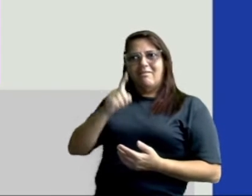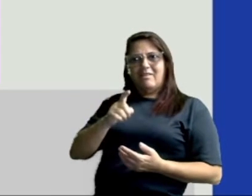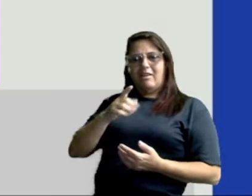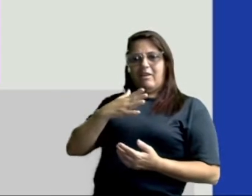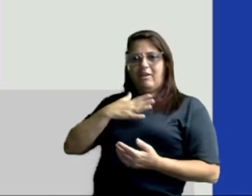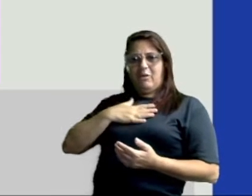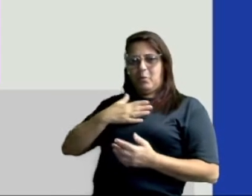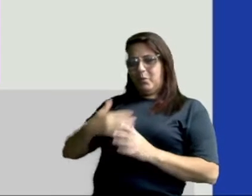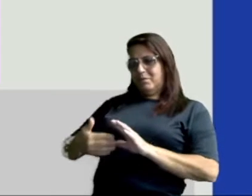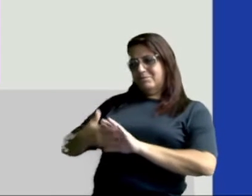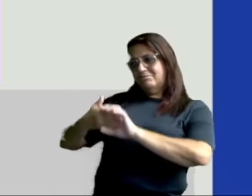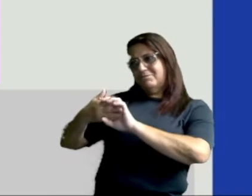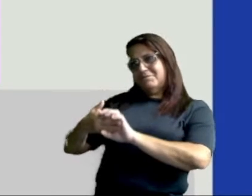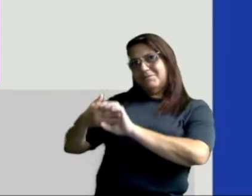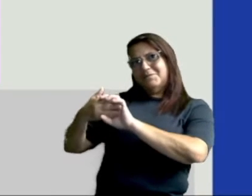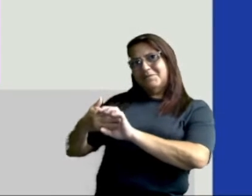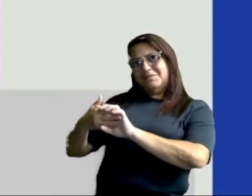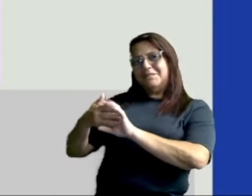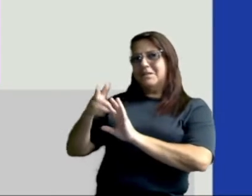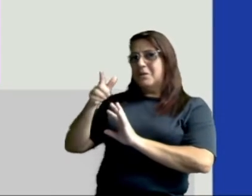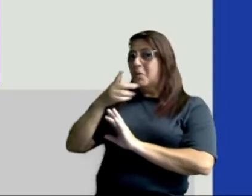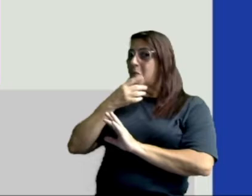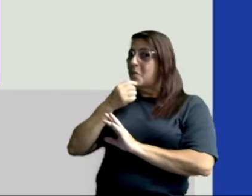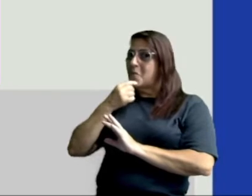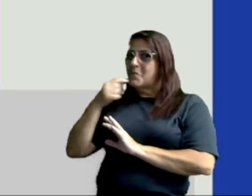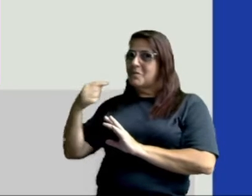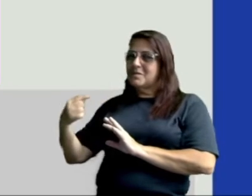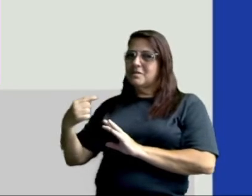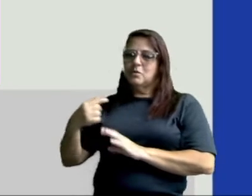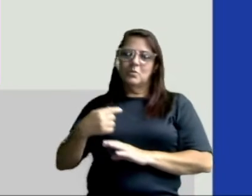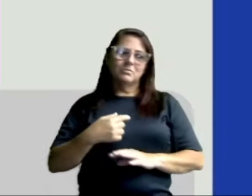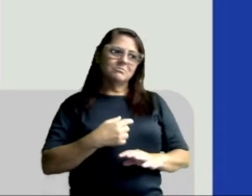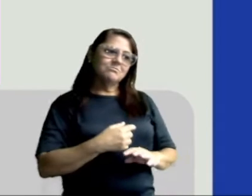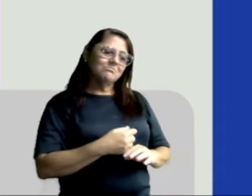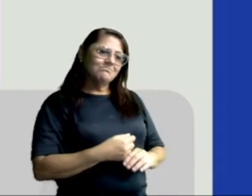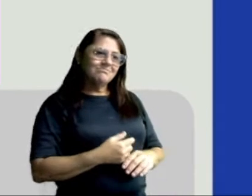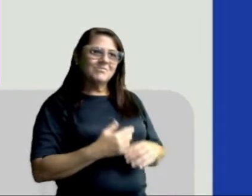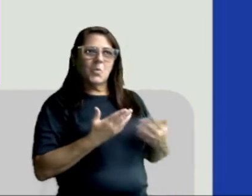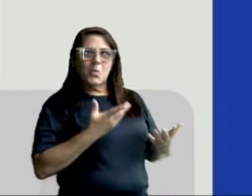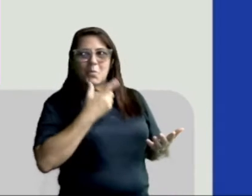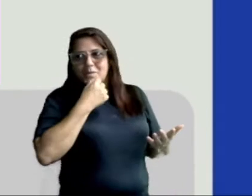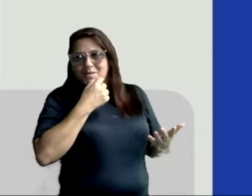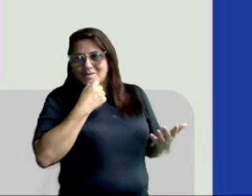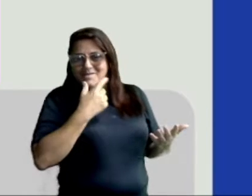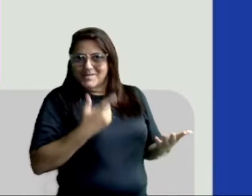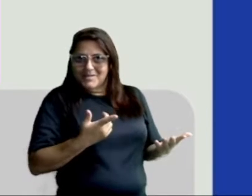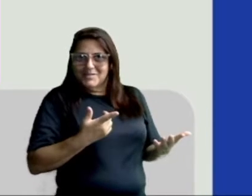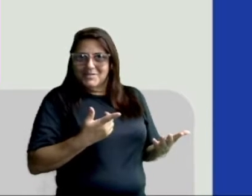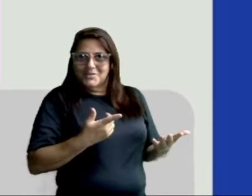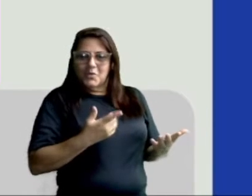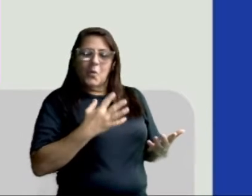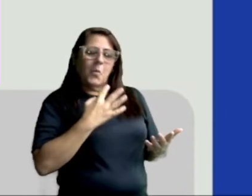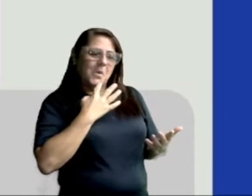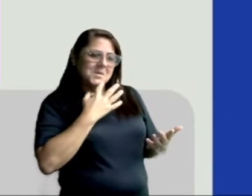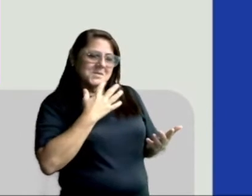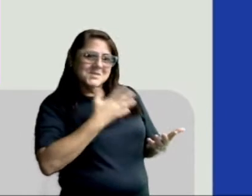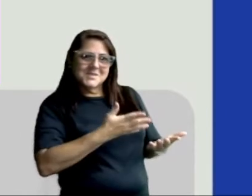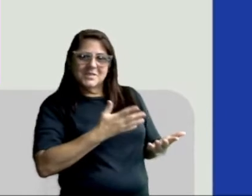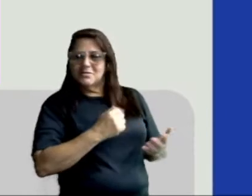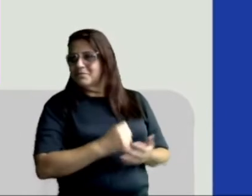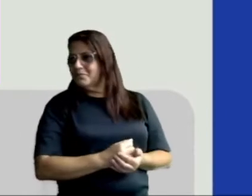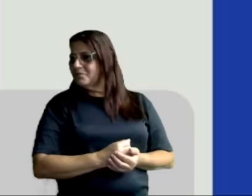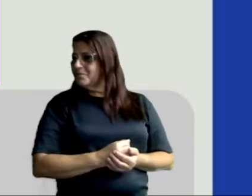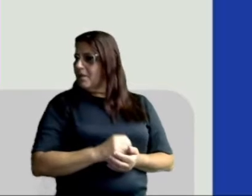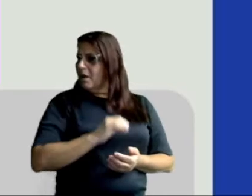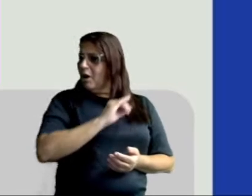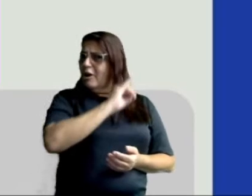sendo apresentado ou você está se apresentando. E aí o colega do lado, que é a pessoa que está sendo conhecida, ele